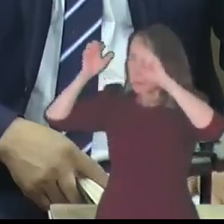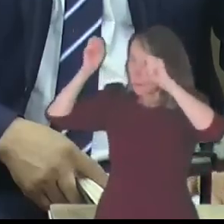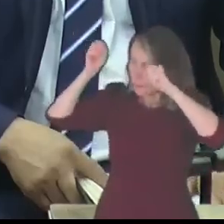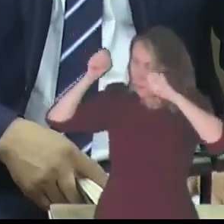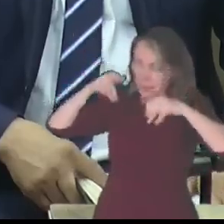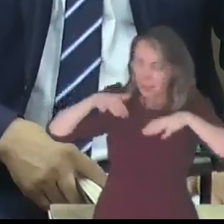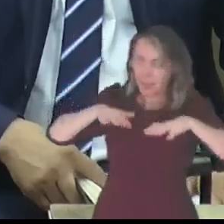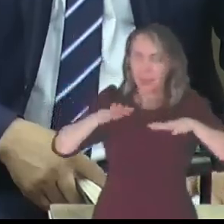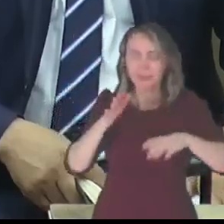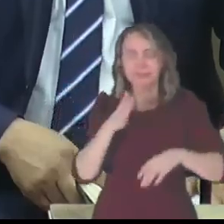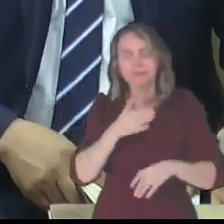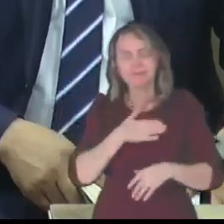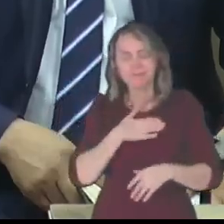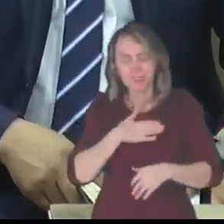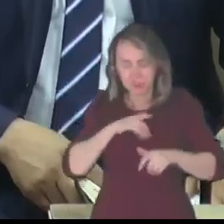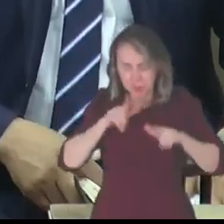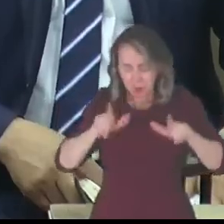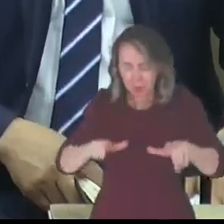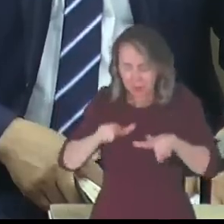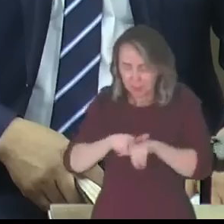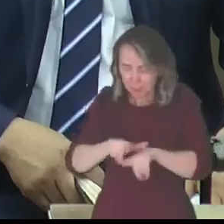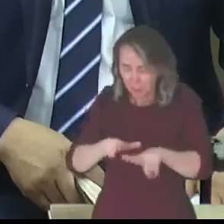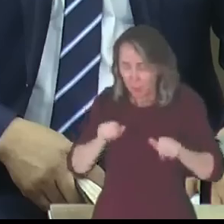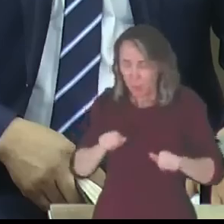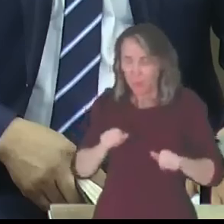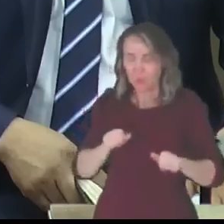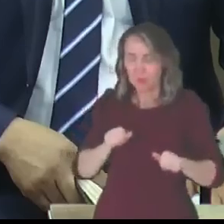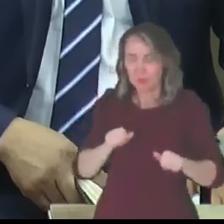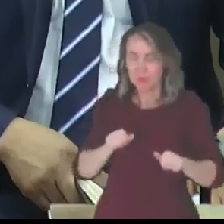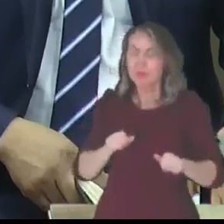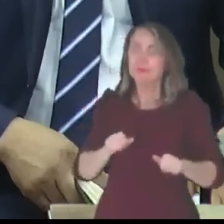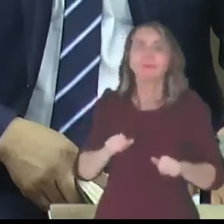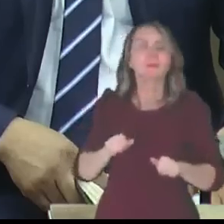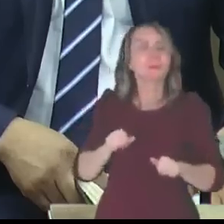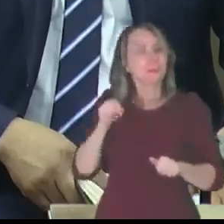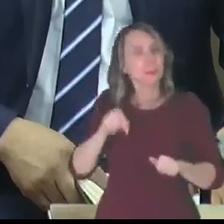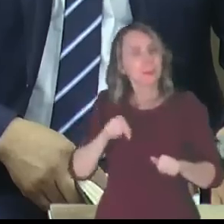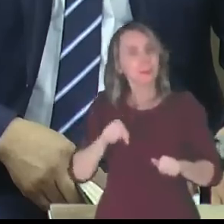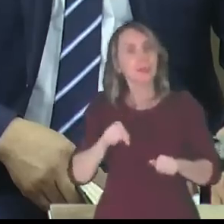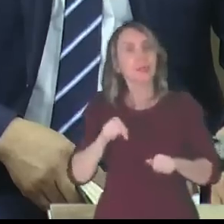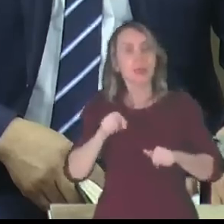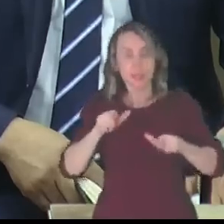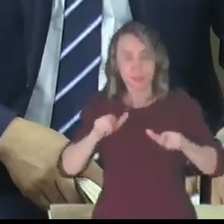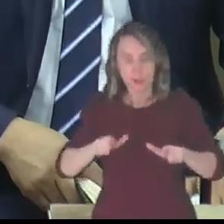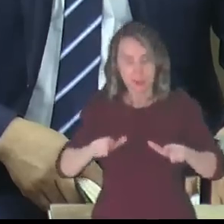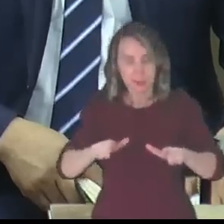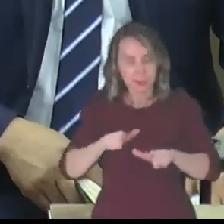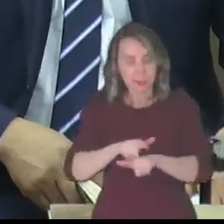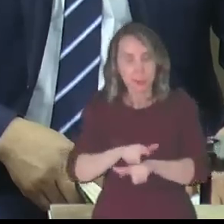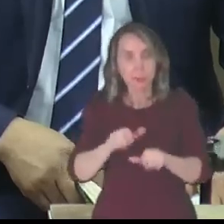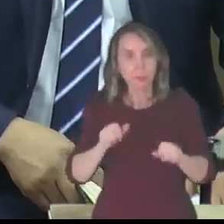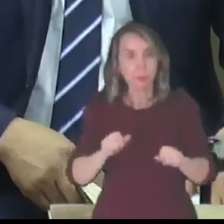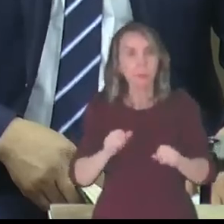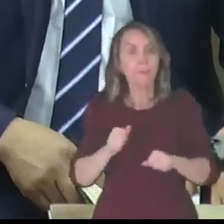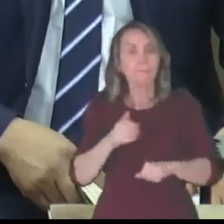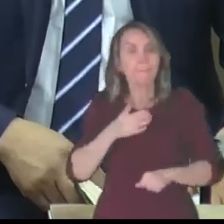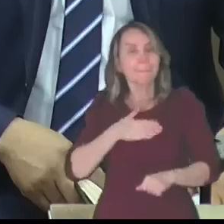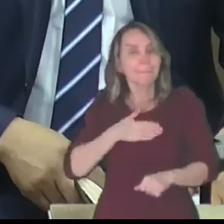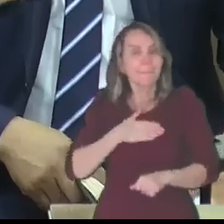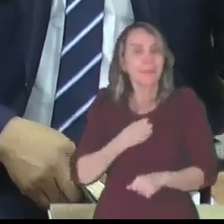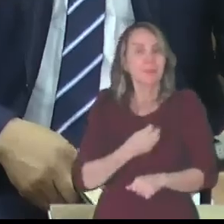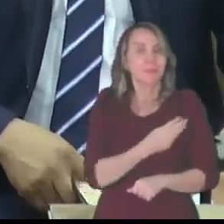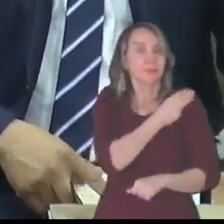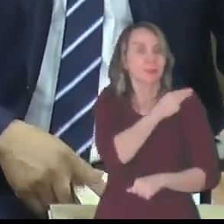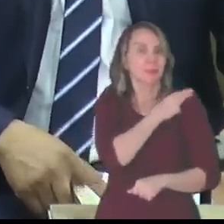Florescer o deserto da minha vida o deserto do meu ministério o